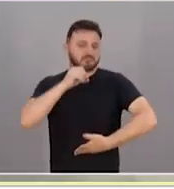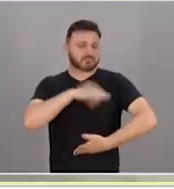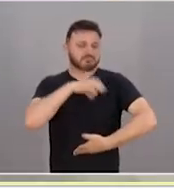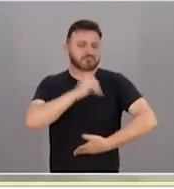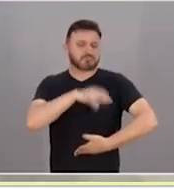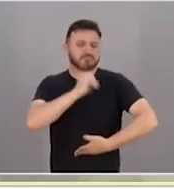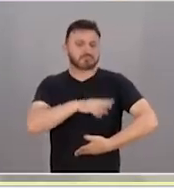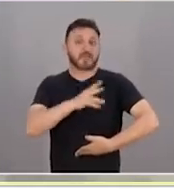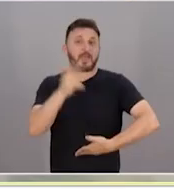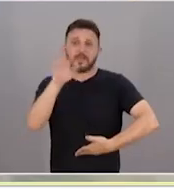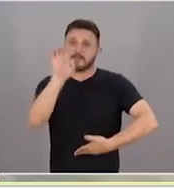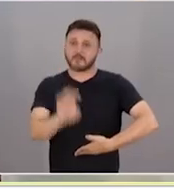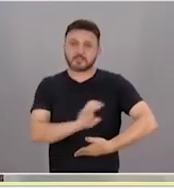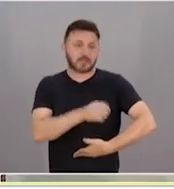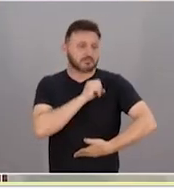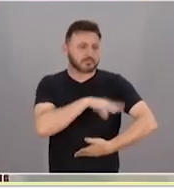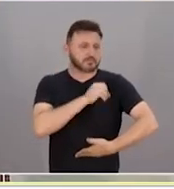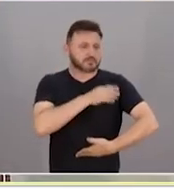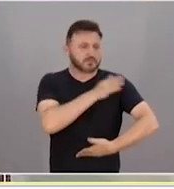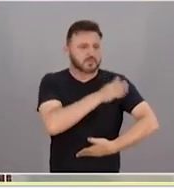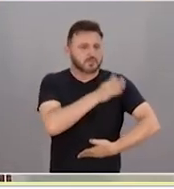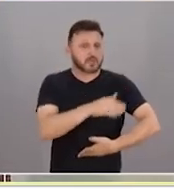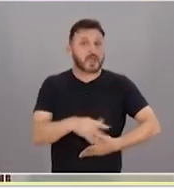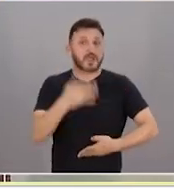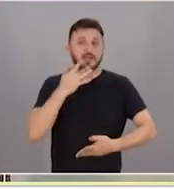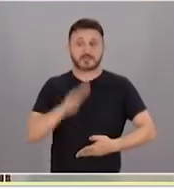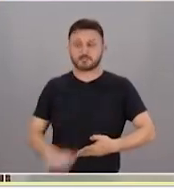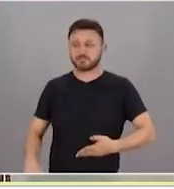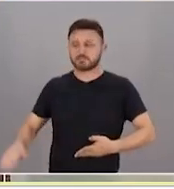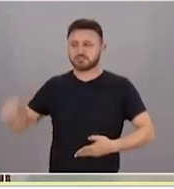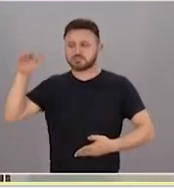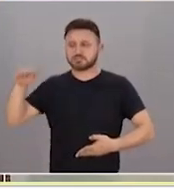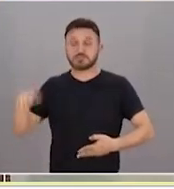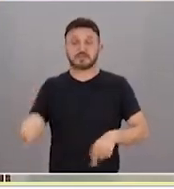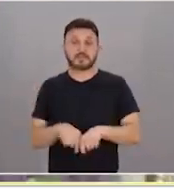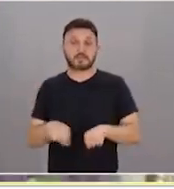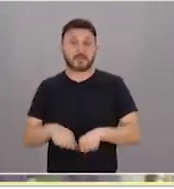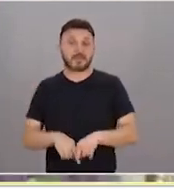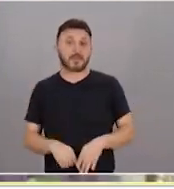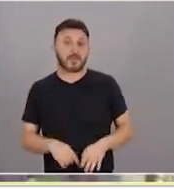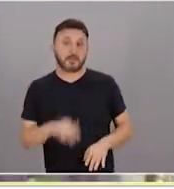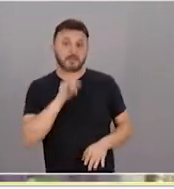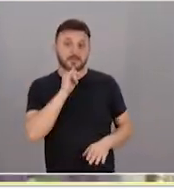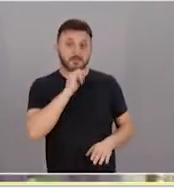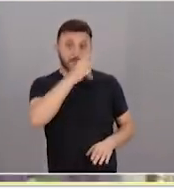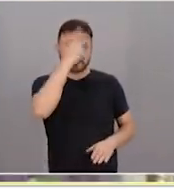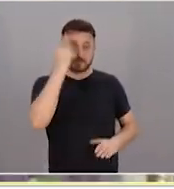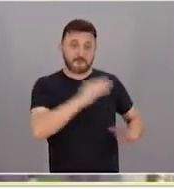ide pelo mundo, e às vezes o meu mundo é a pessoa que está do lado do meu apartamento.